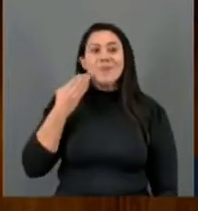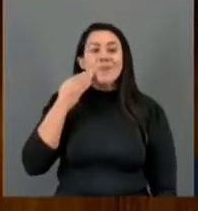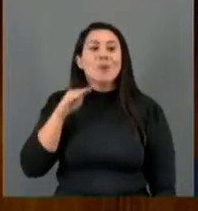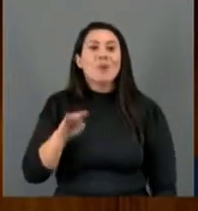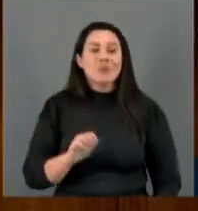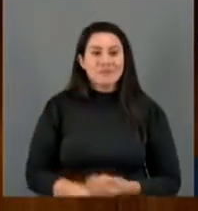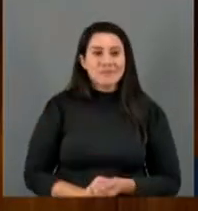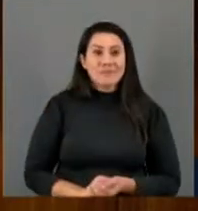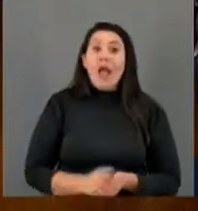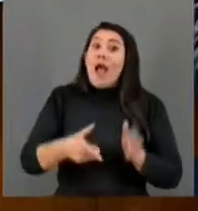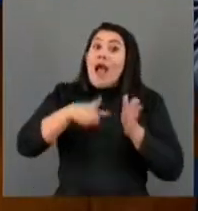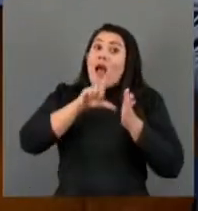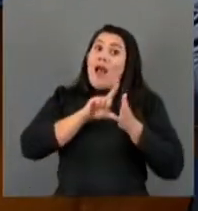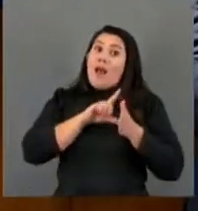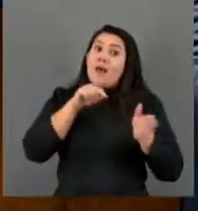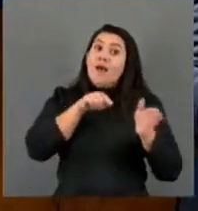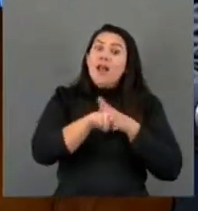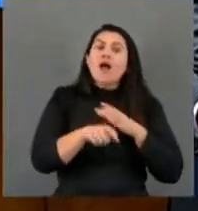dinheiro?